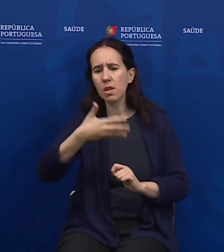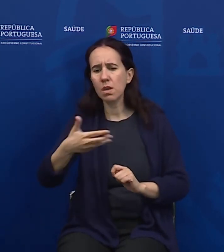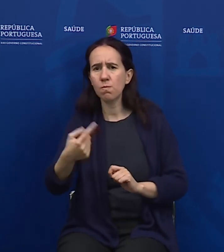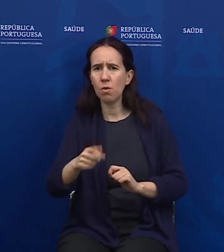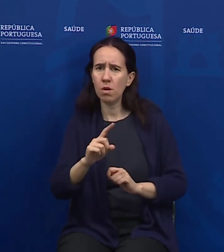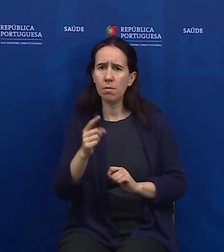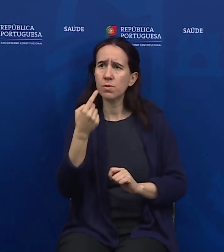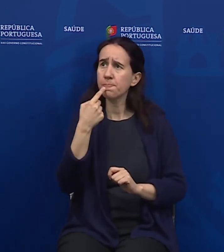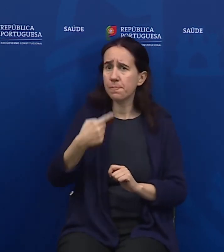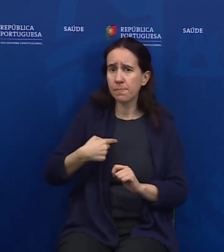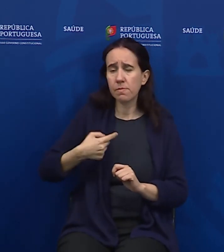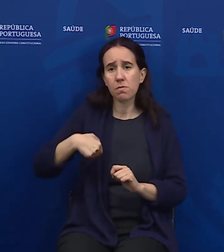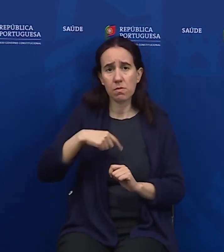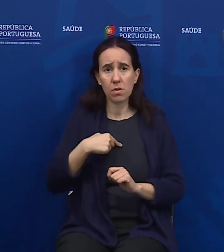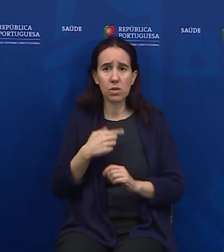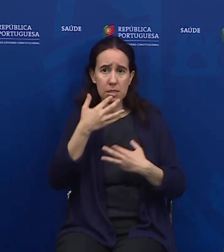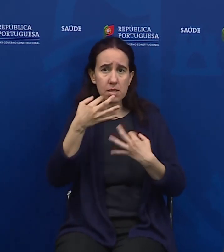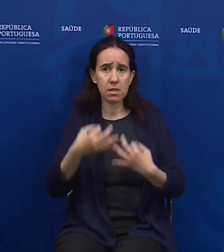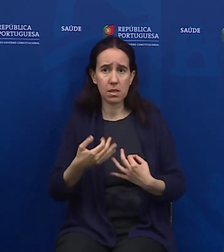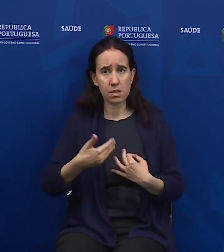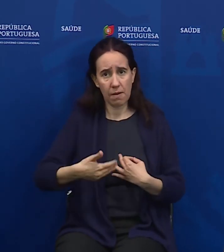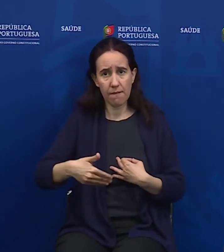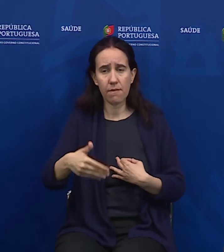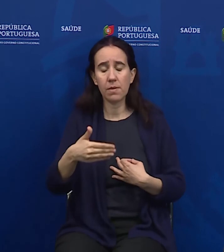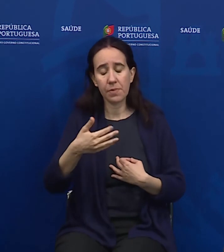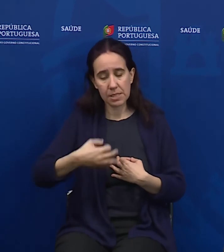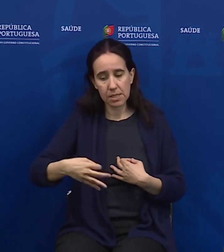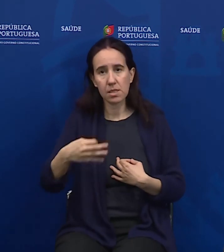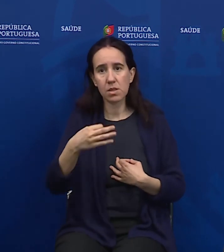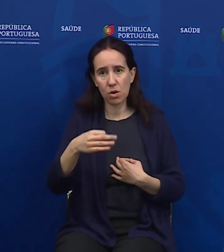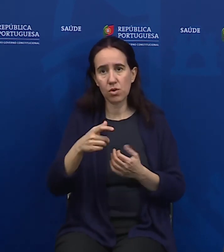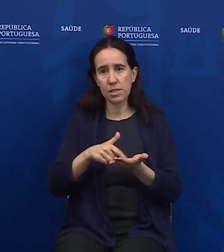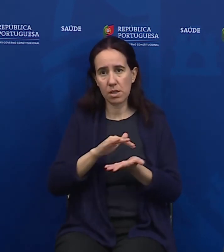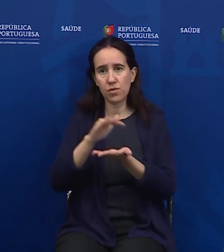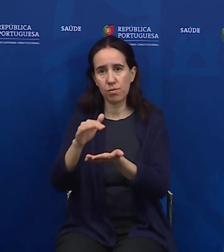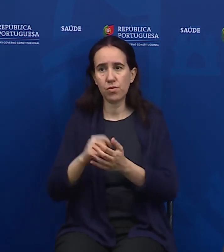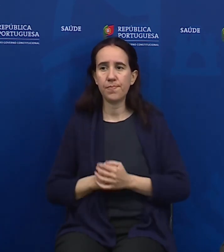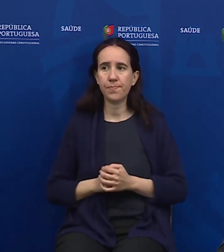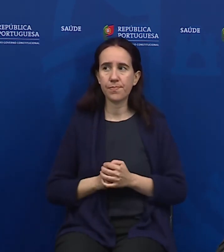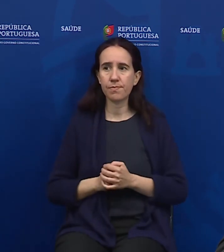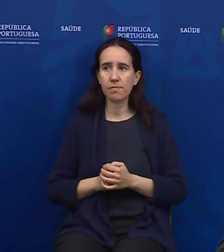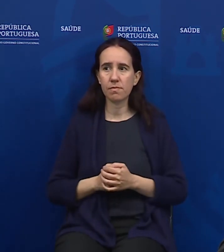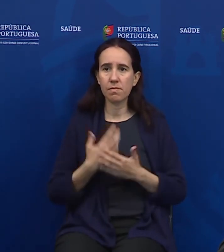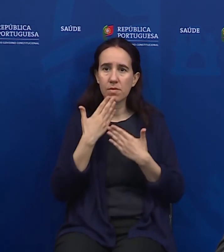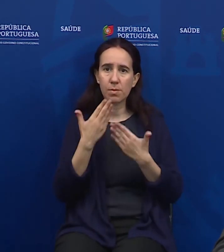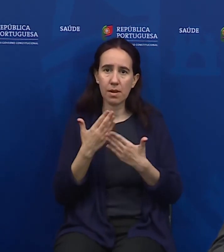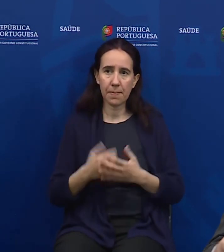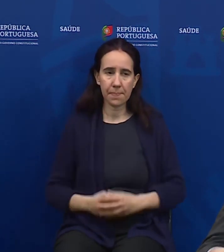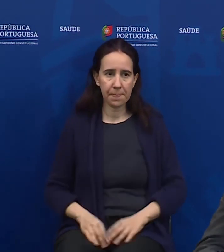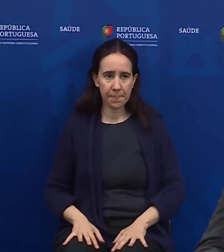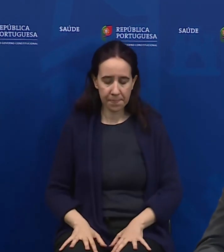de reporte e, com certeza, que satisfaremos a essas necessidades. Muito obrigada.